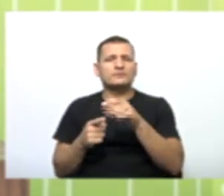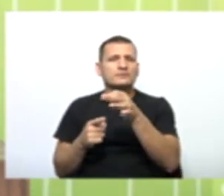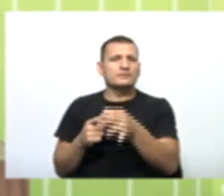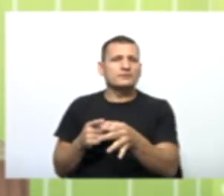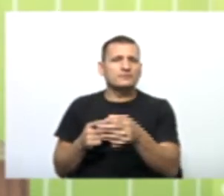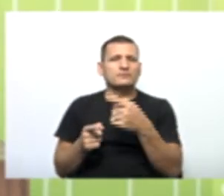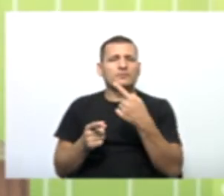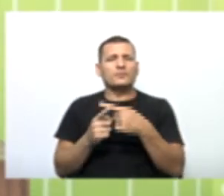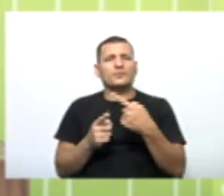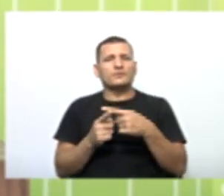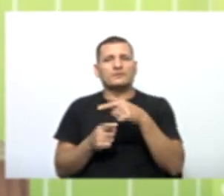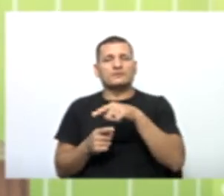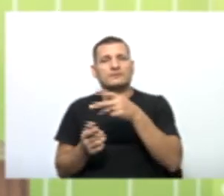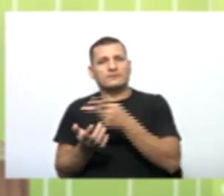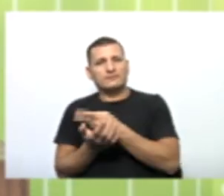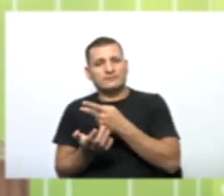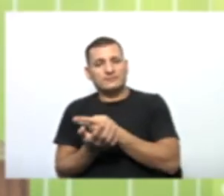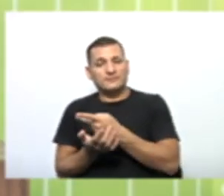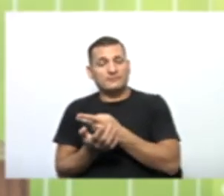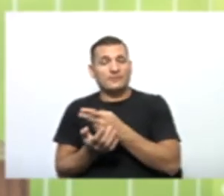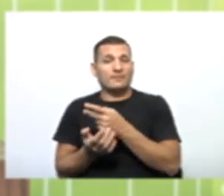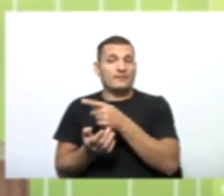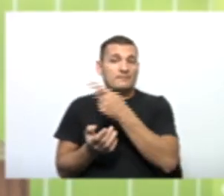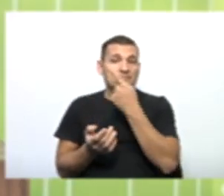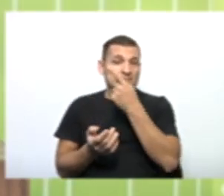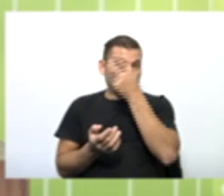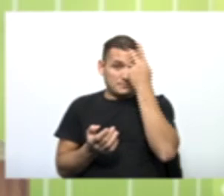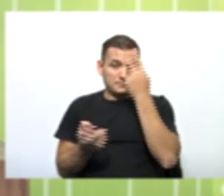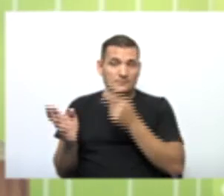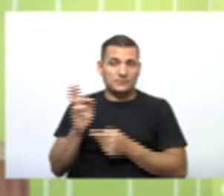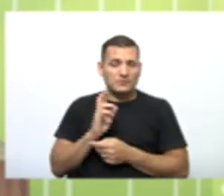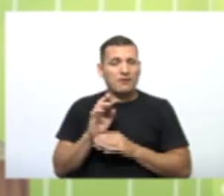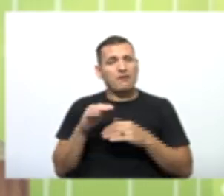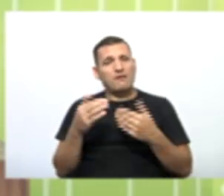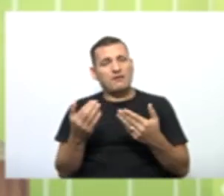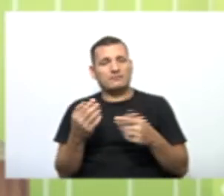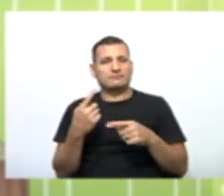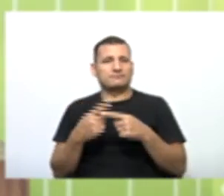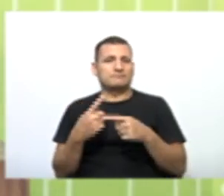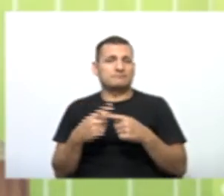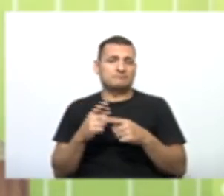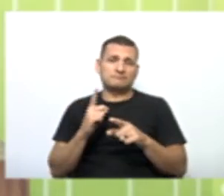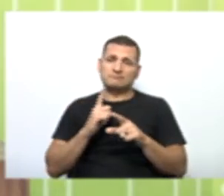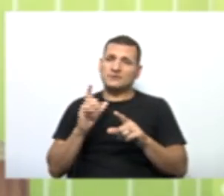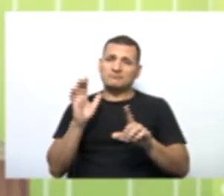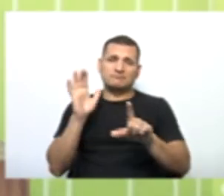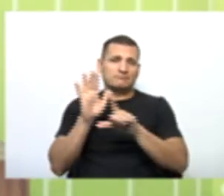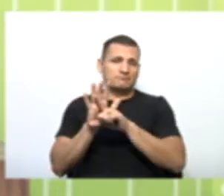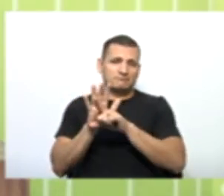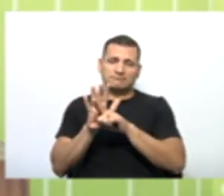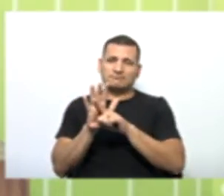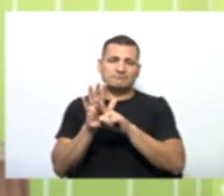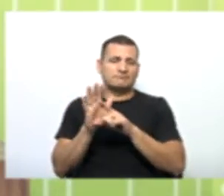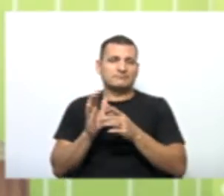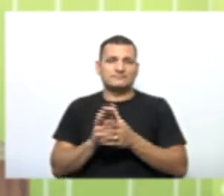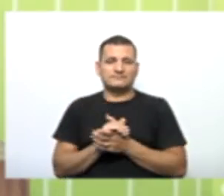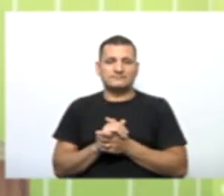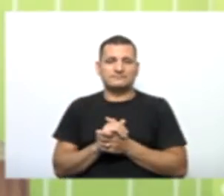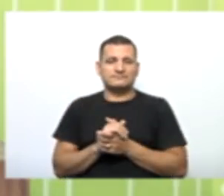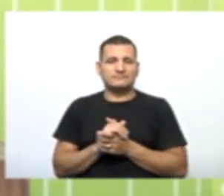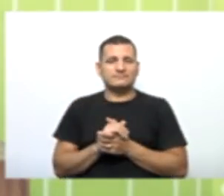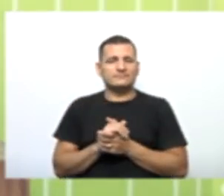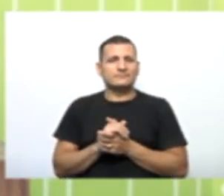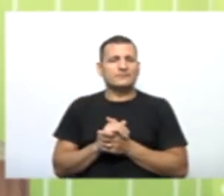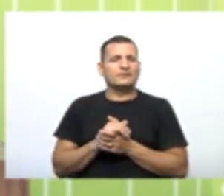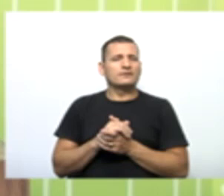errado? Ele vai dizer, porque está na lei. O modo mais fácil de responder o que é certo e o que é errado. Aí Sócrates, tá bom,